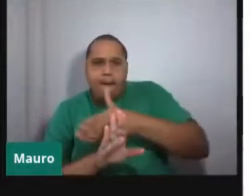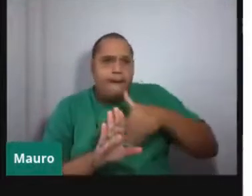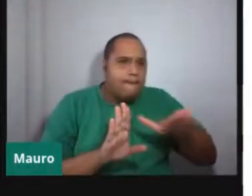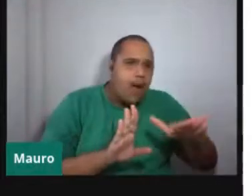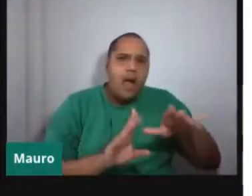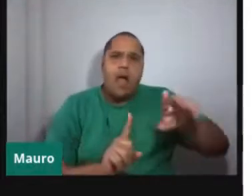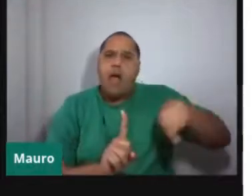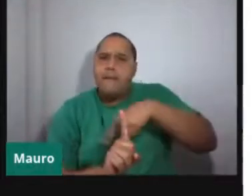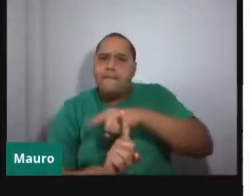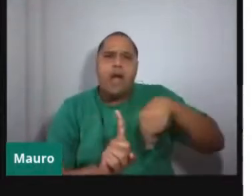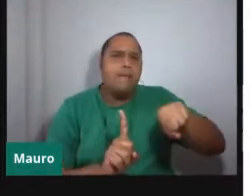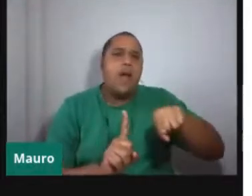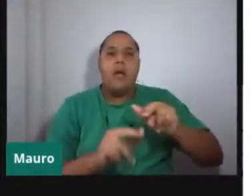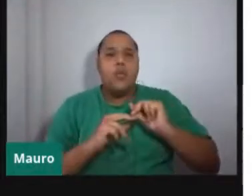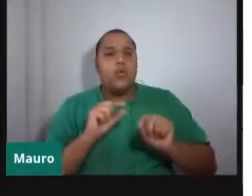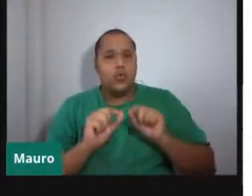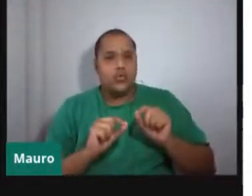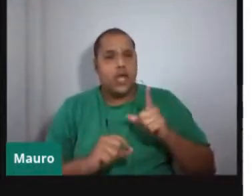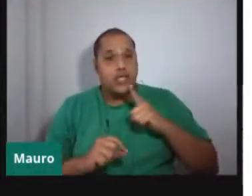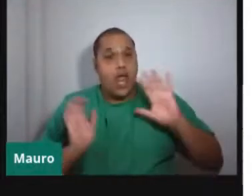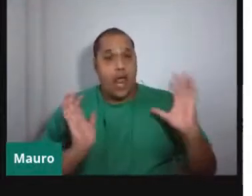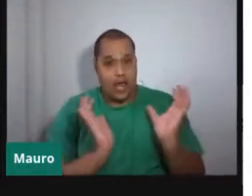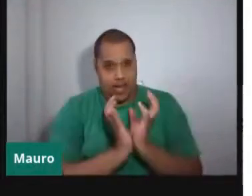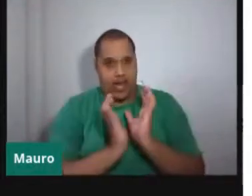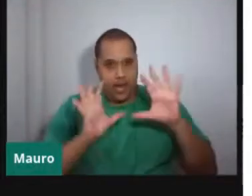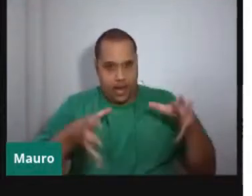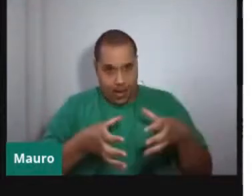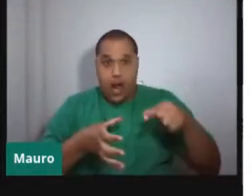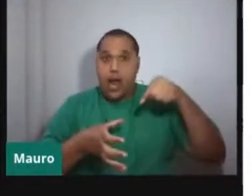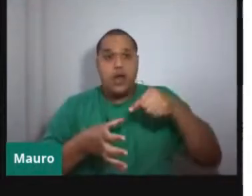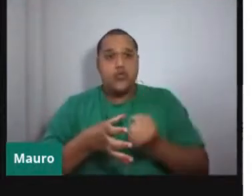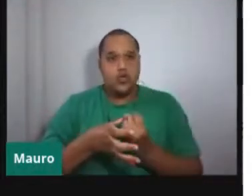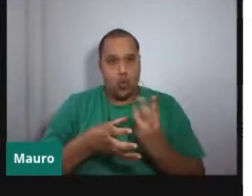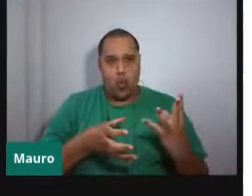mas em geral eles envolvem um time, uma equipe extremamente